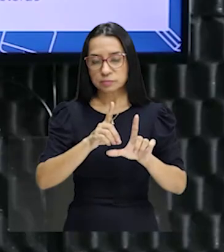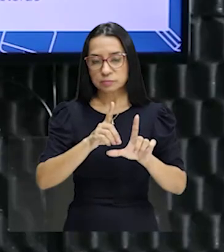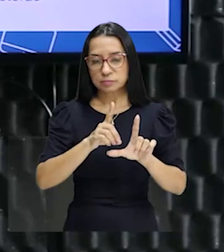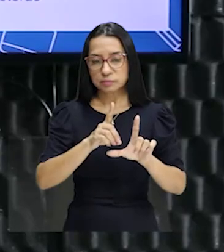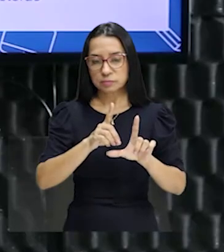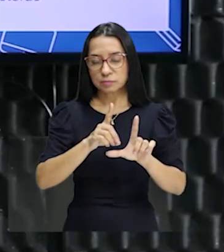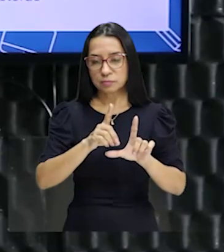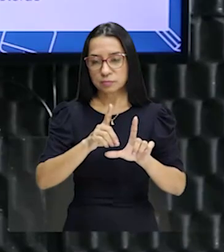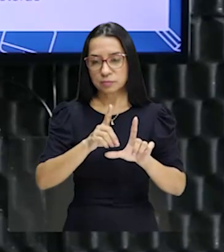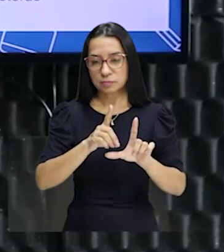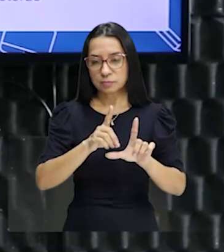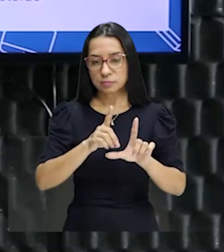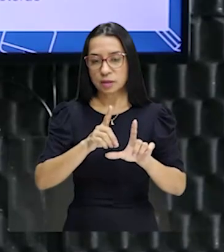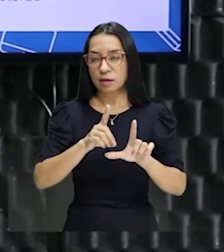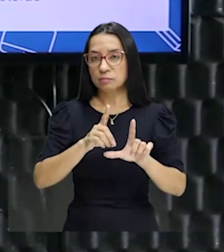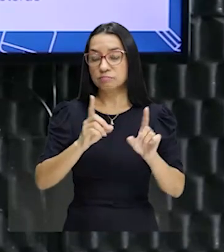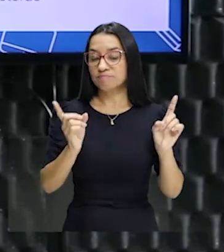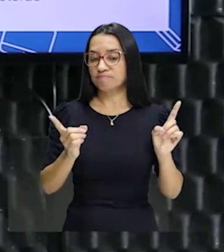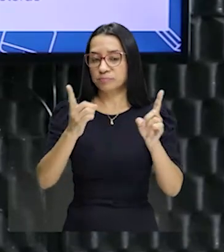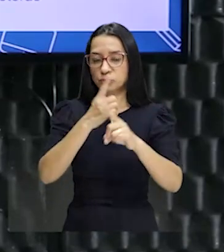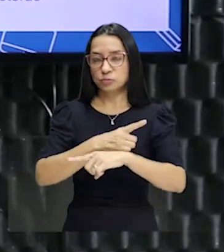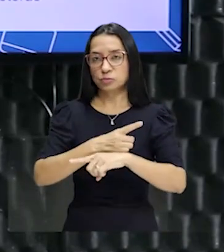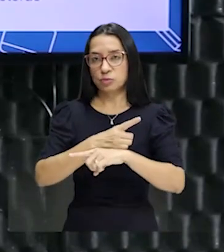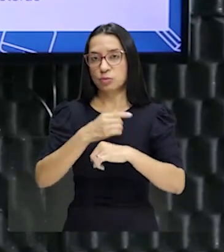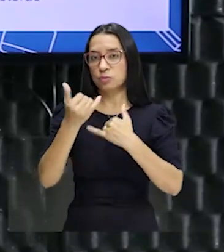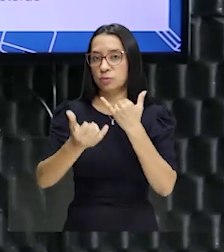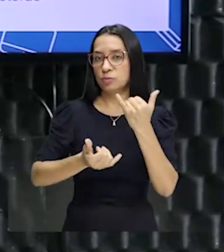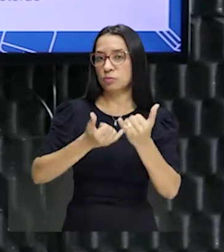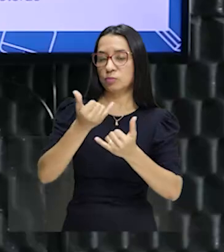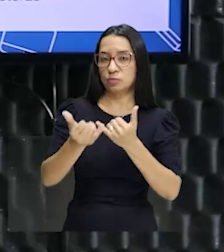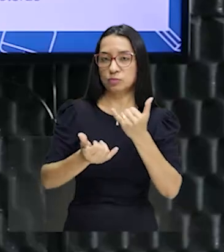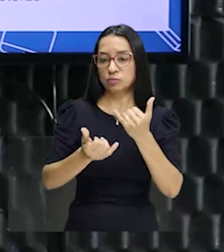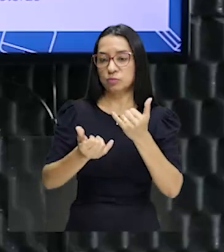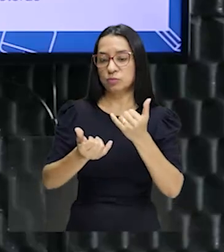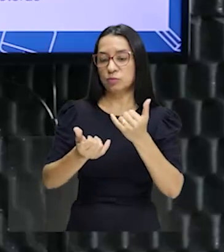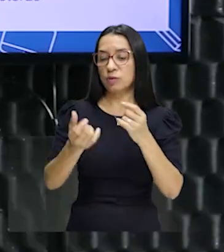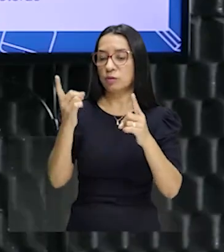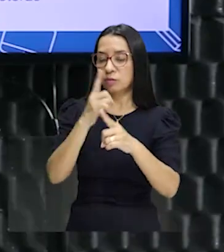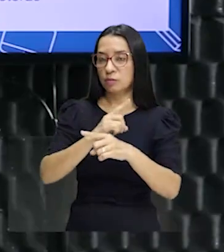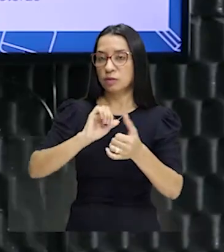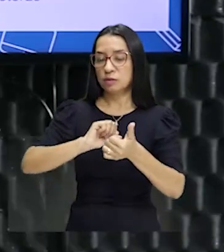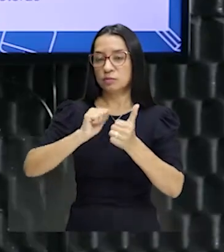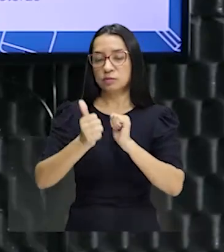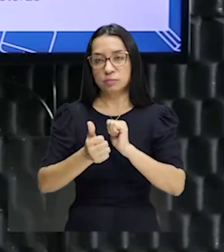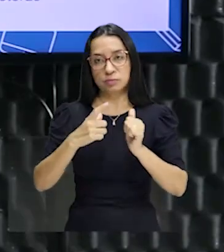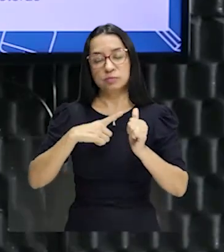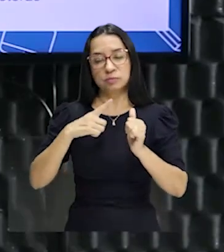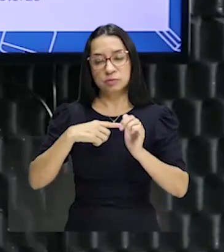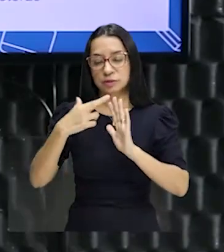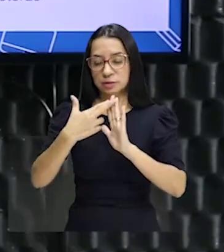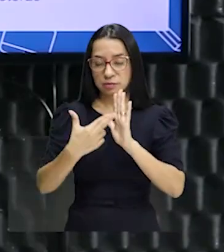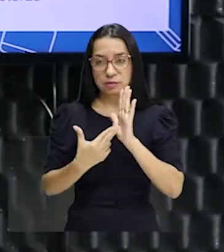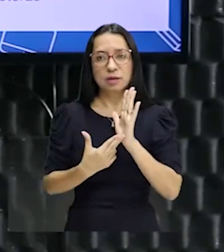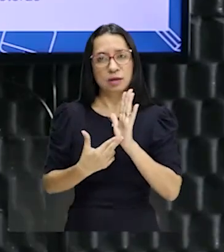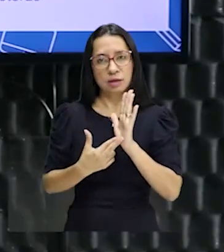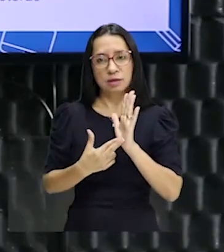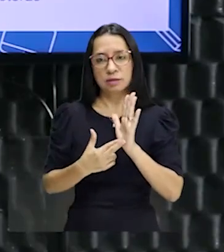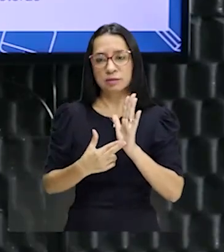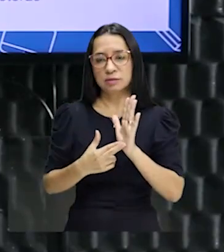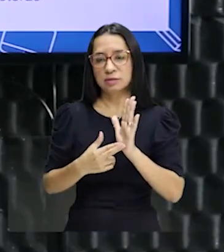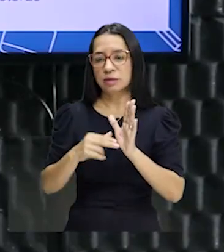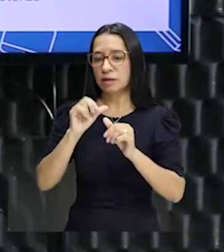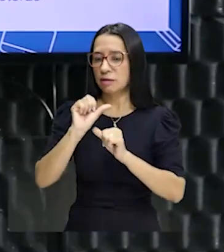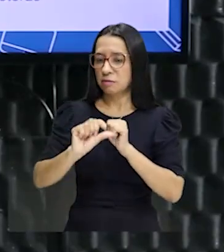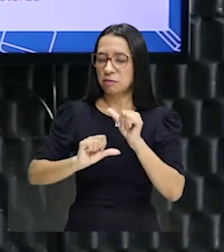modificadas. Muito pelo contrário, o jogo, ao contrário dos esportes, tem suas regras flexíveis, não são